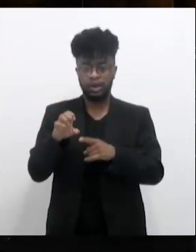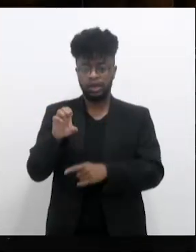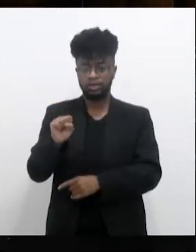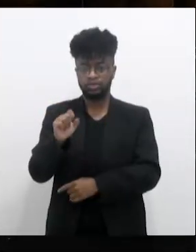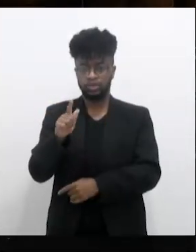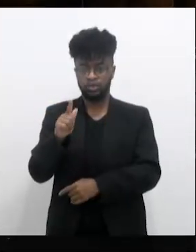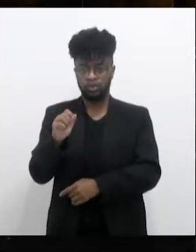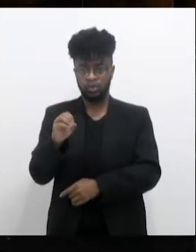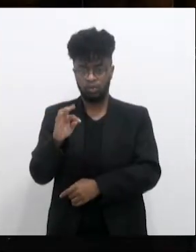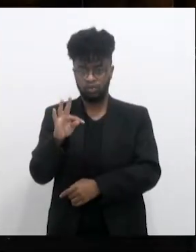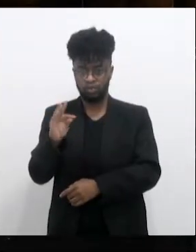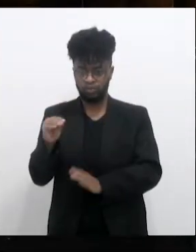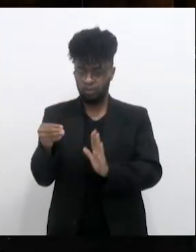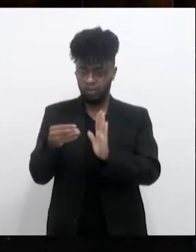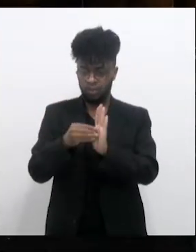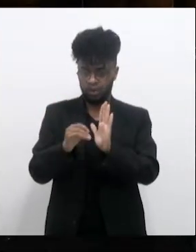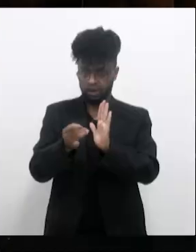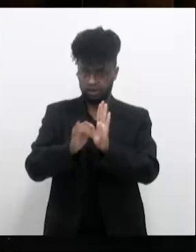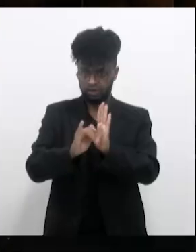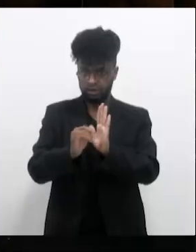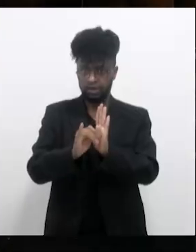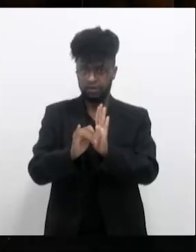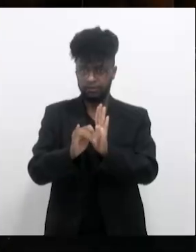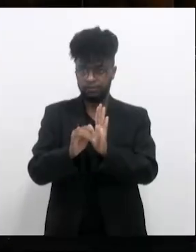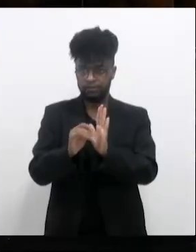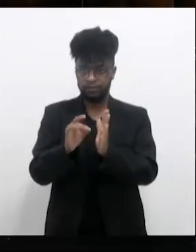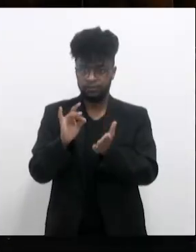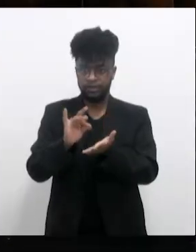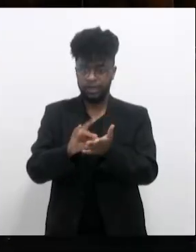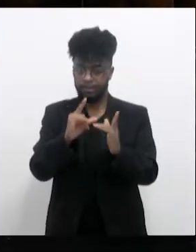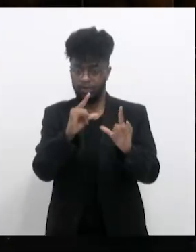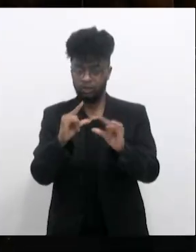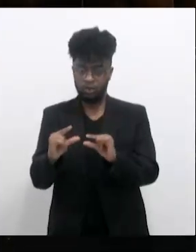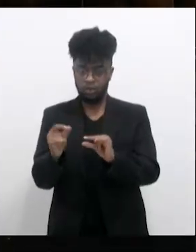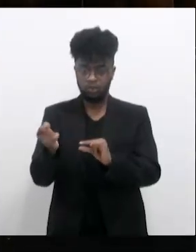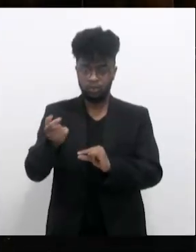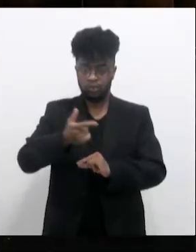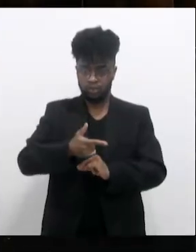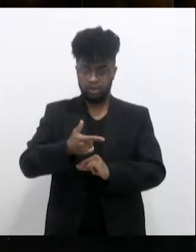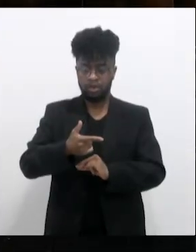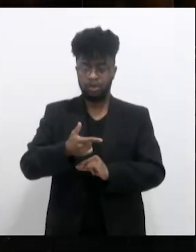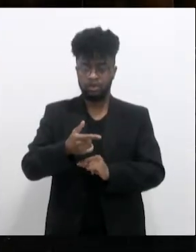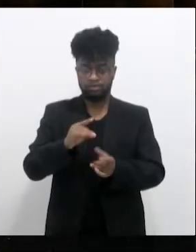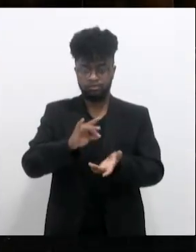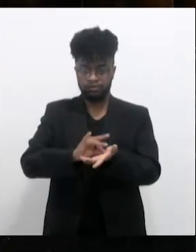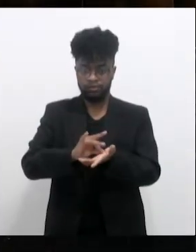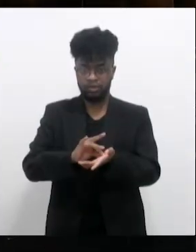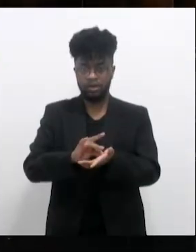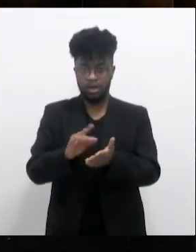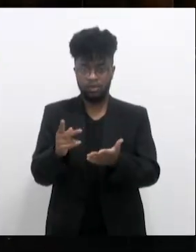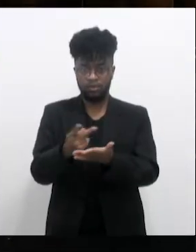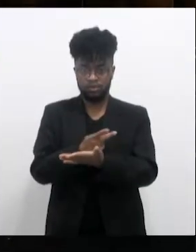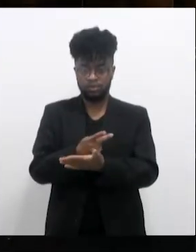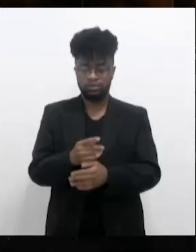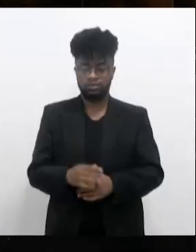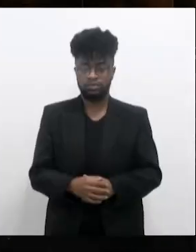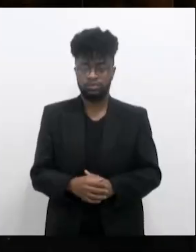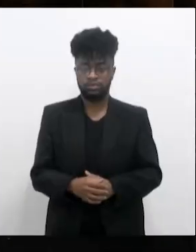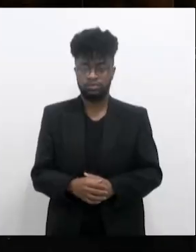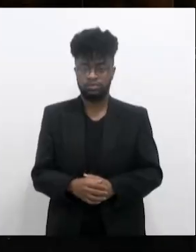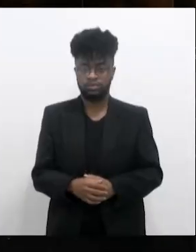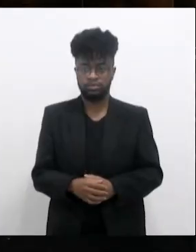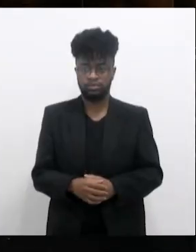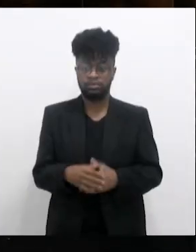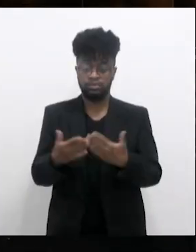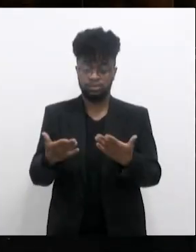esgoto lá lançada é menor que a rede de esgoto real, que